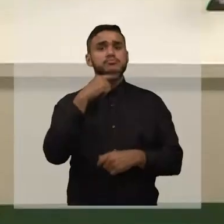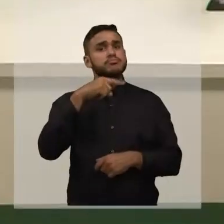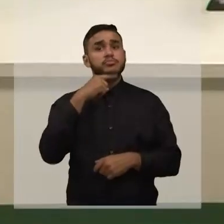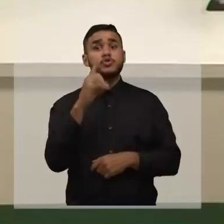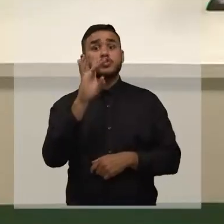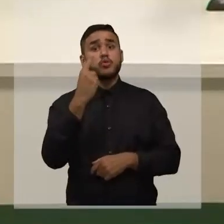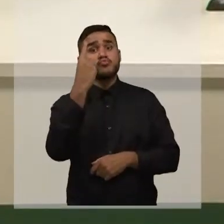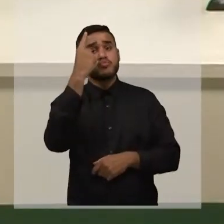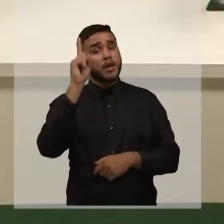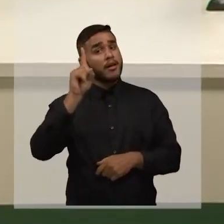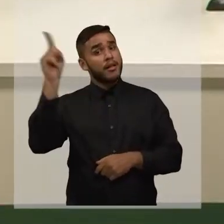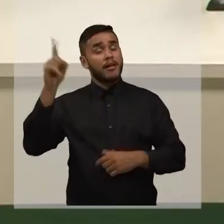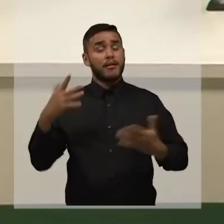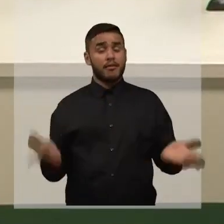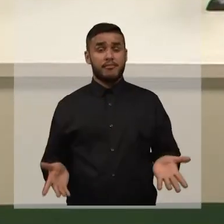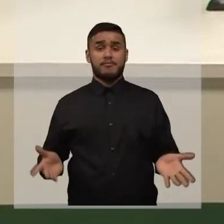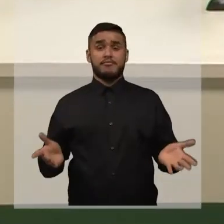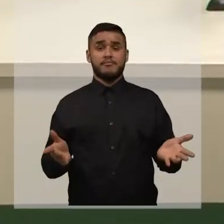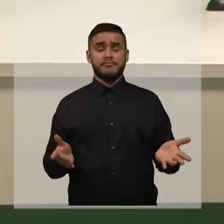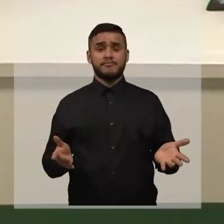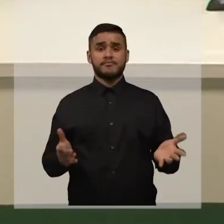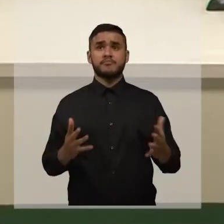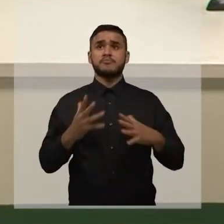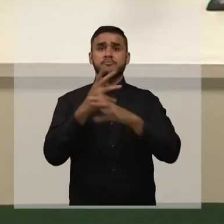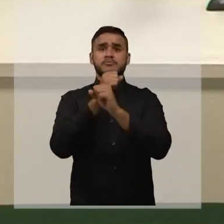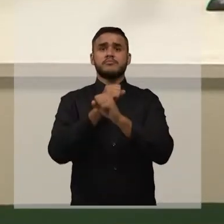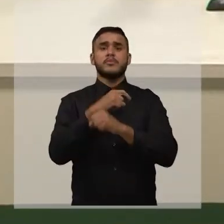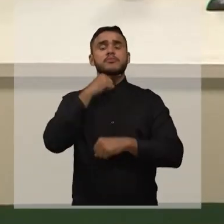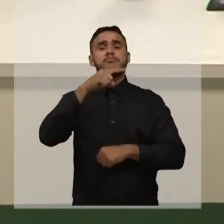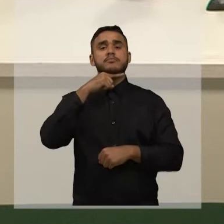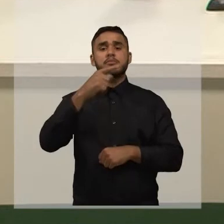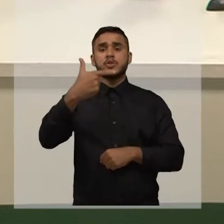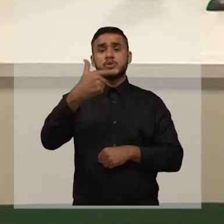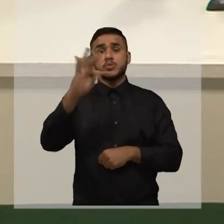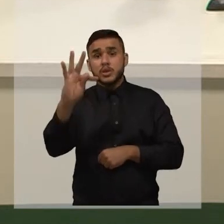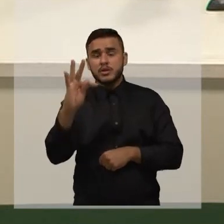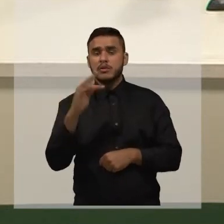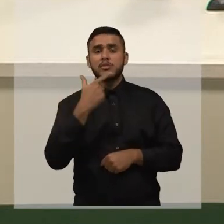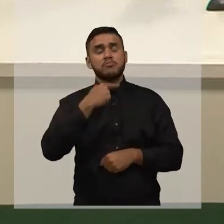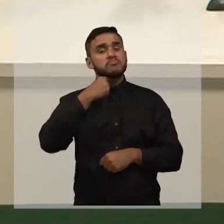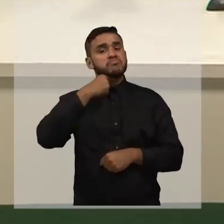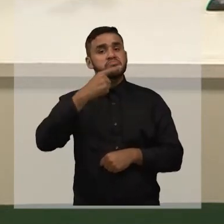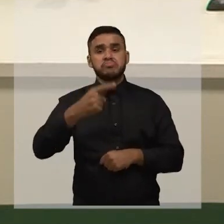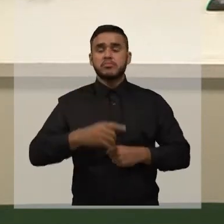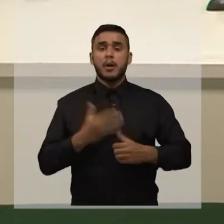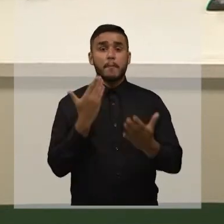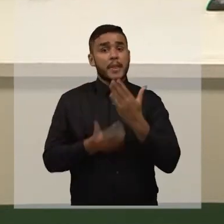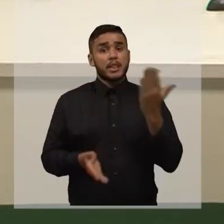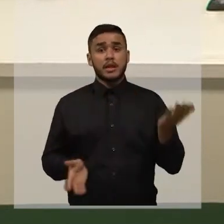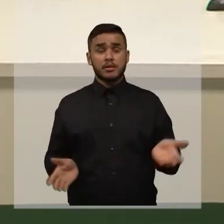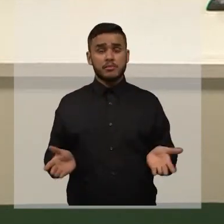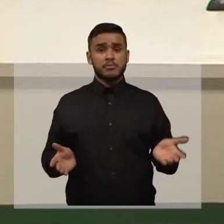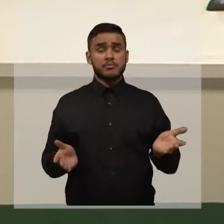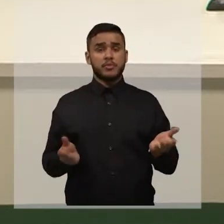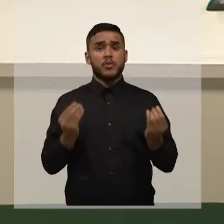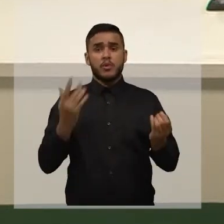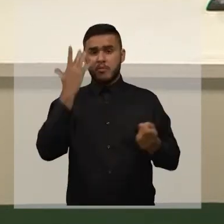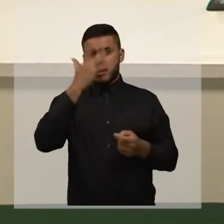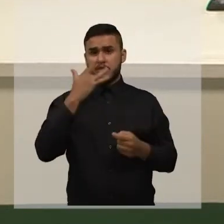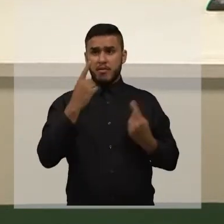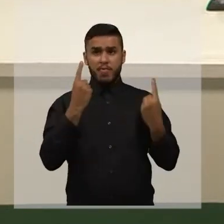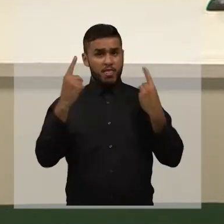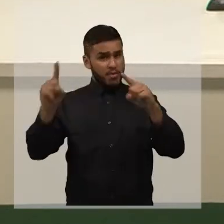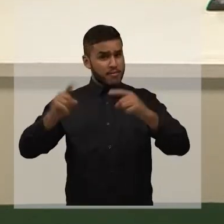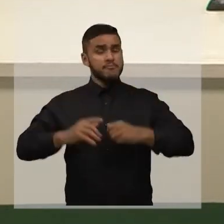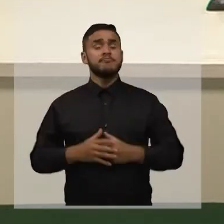teve. Um terço dos outros. Ele não foi para o segundo turno na reeleição dele. Perdeu no primeiro turno. Você tem ideia, então... Ele